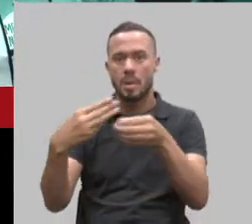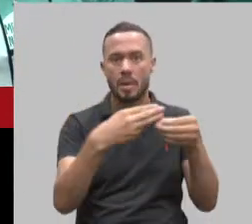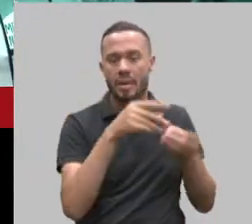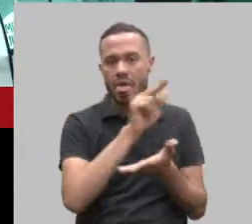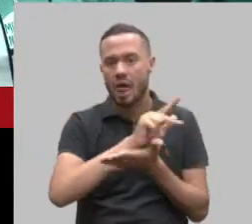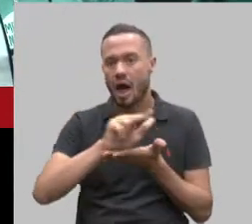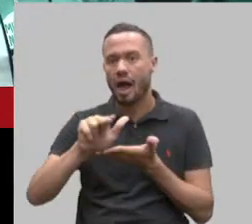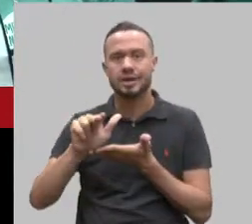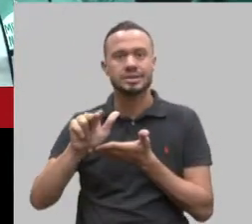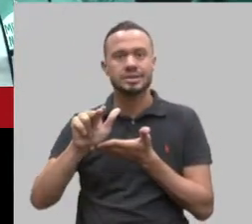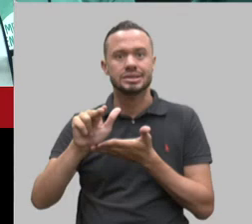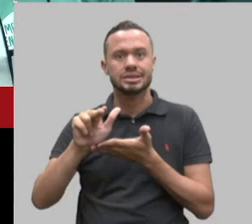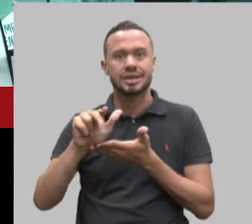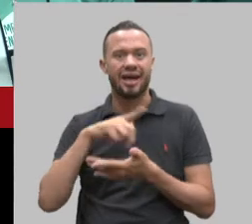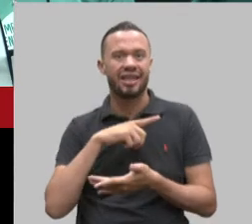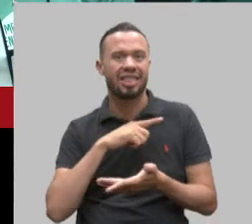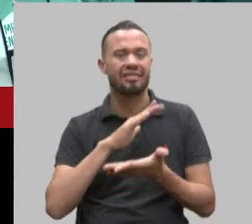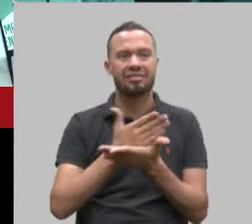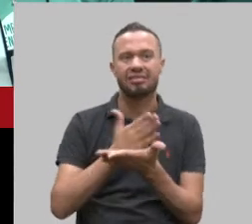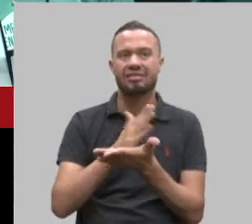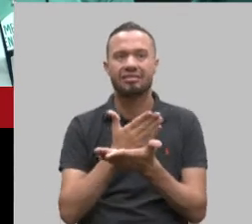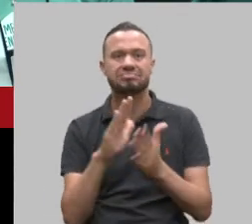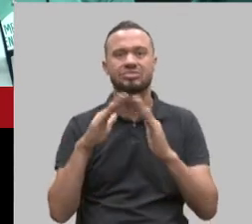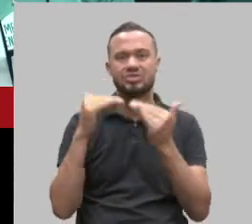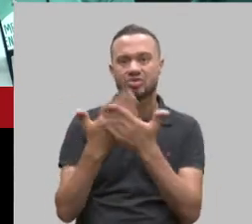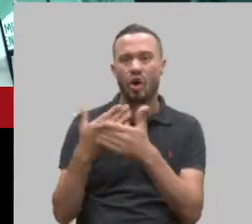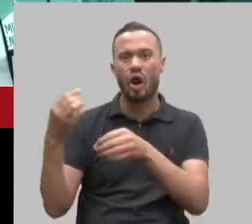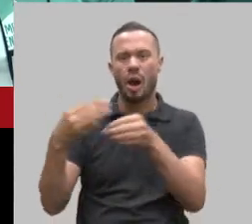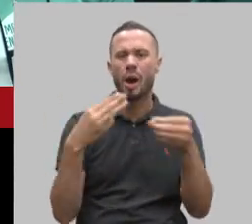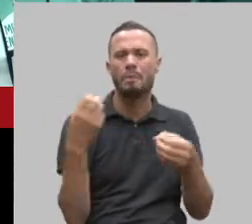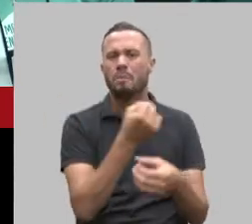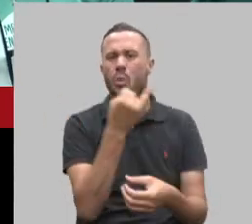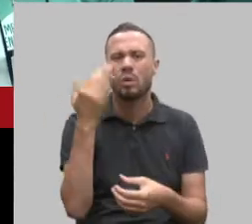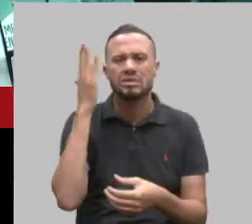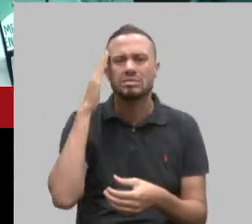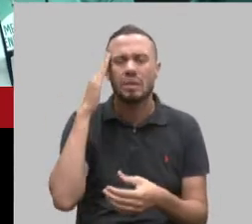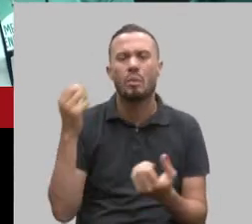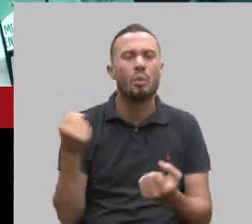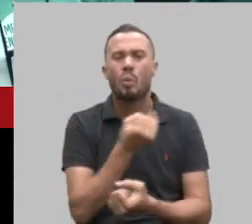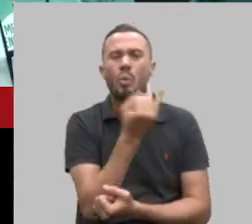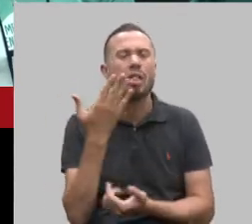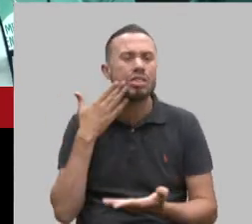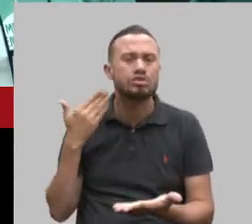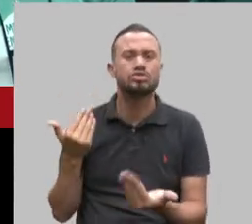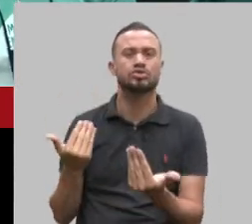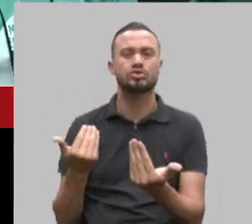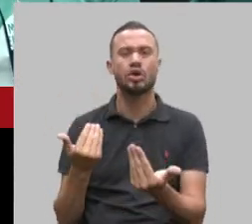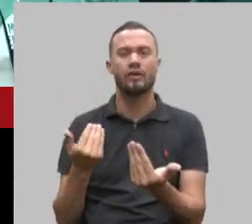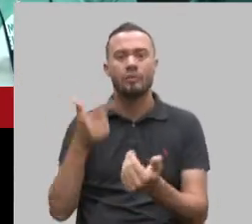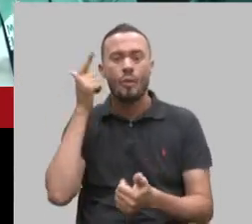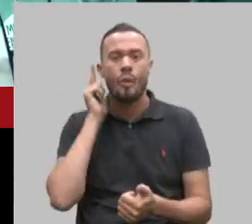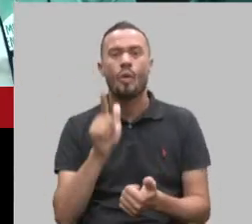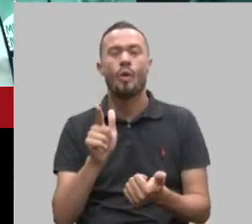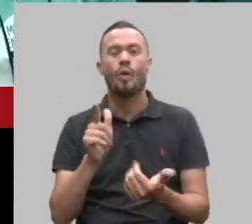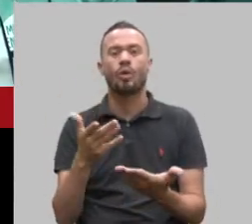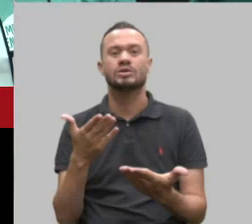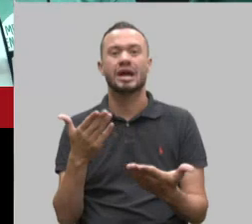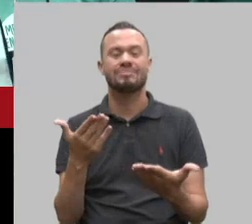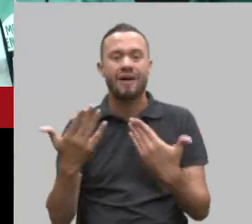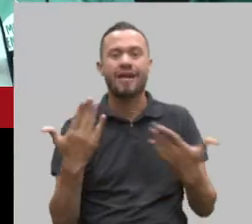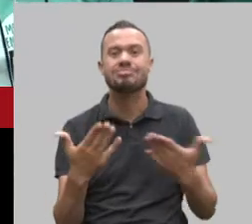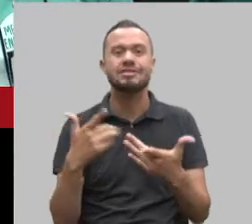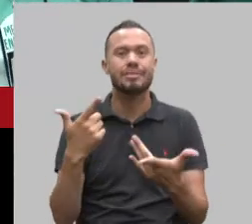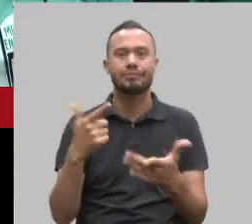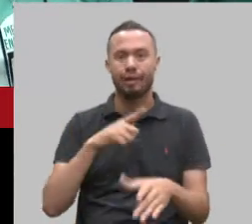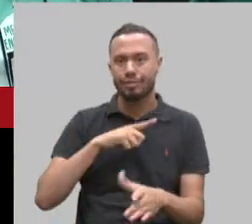T seis escolas estaduais para mais quantos municípios você realmente atendidos quantos jovens vão ser atendidos por esse por essa lei que já existe não é funcional